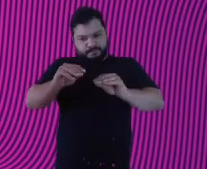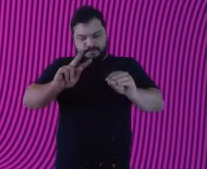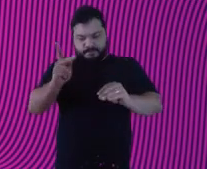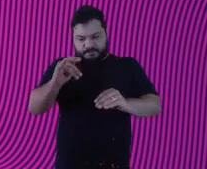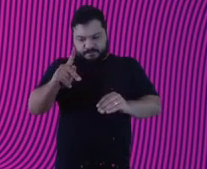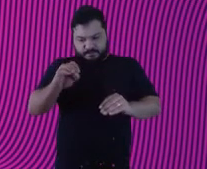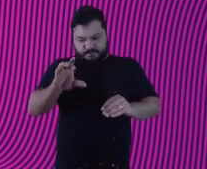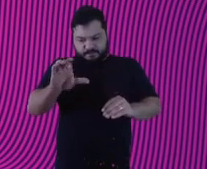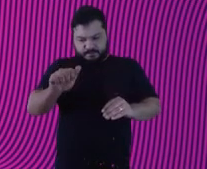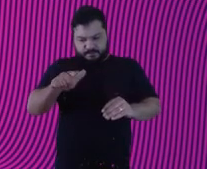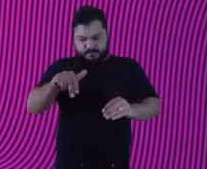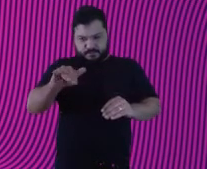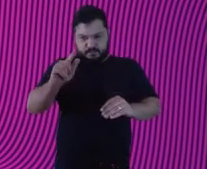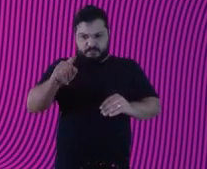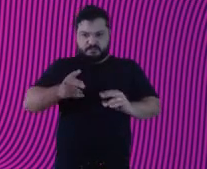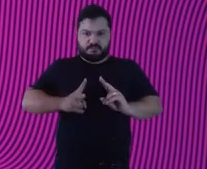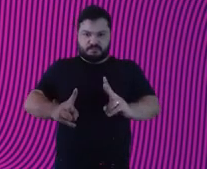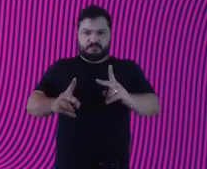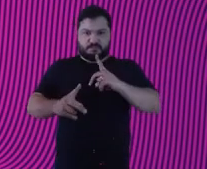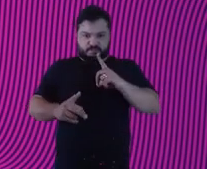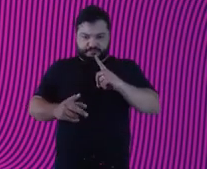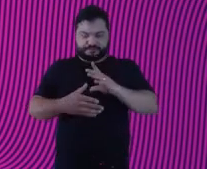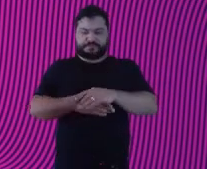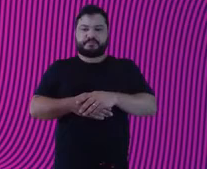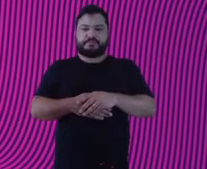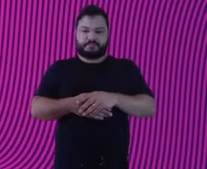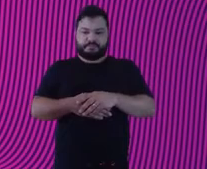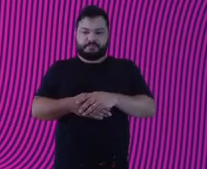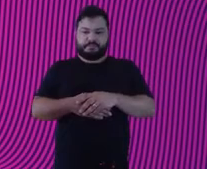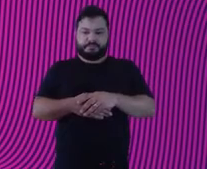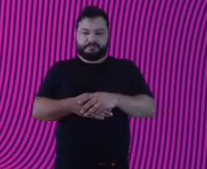que é frequente e sintomática.